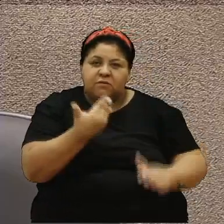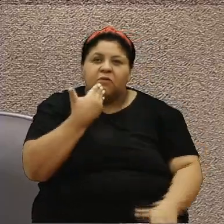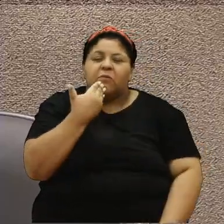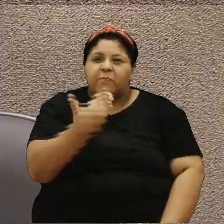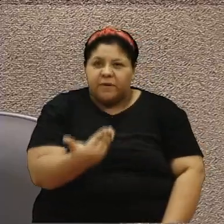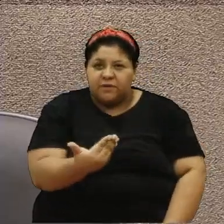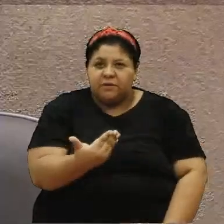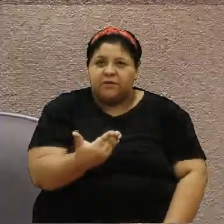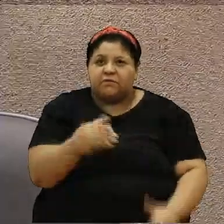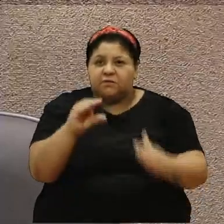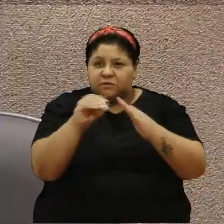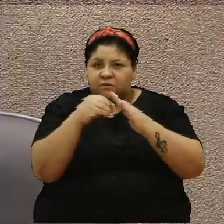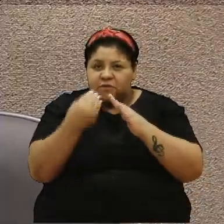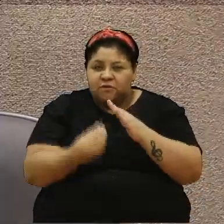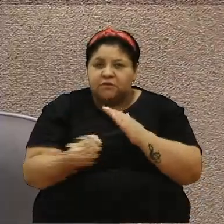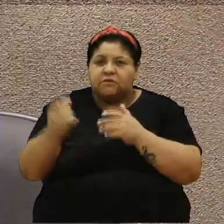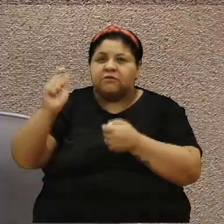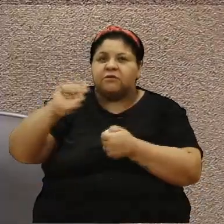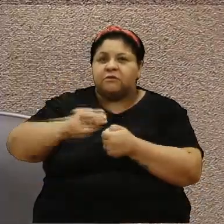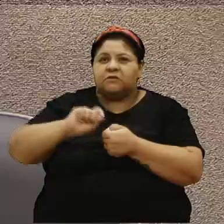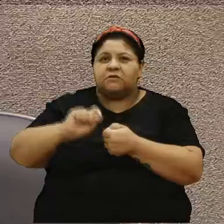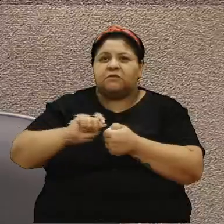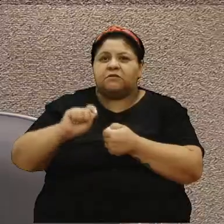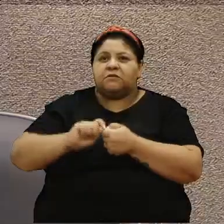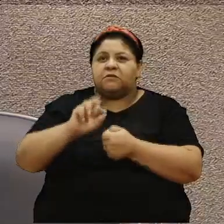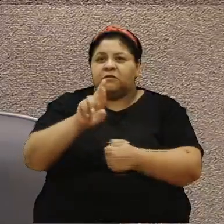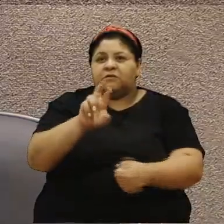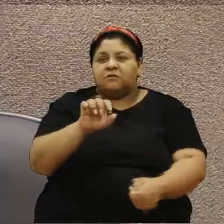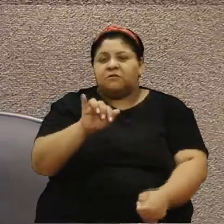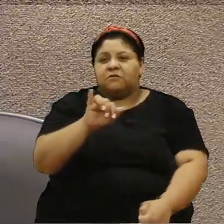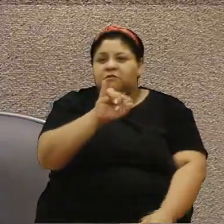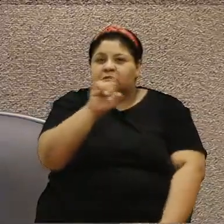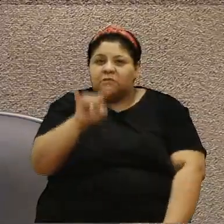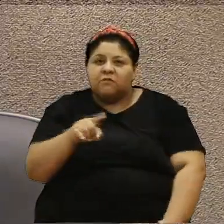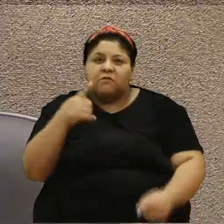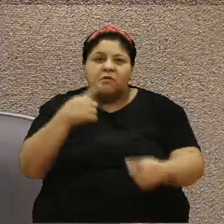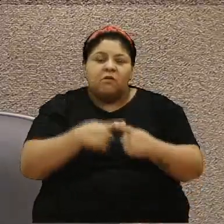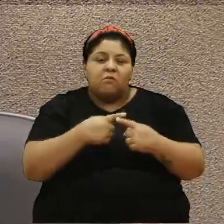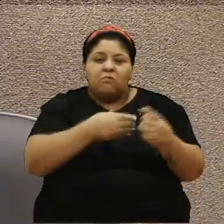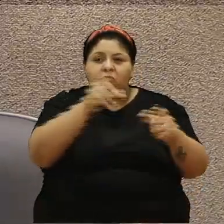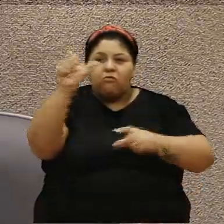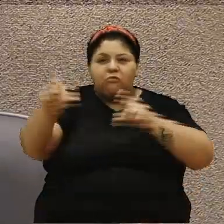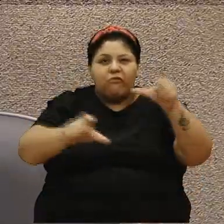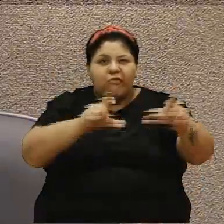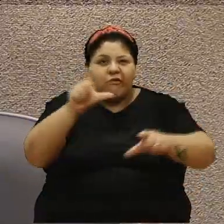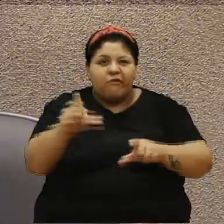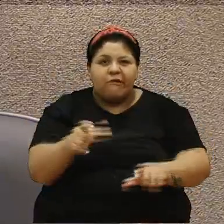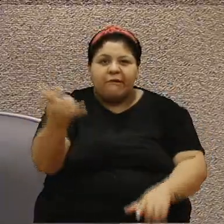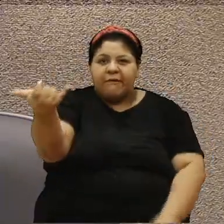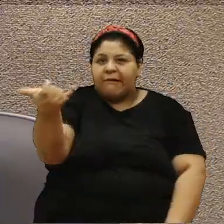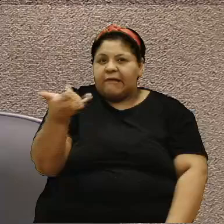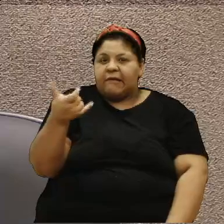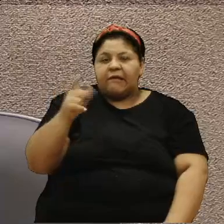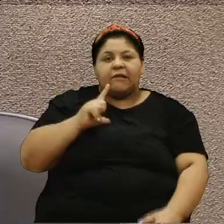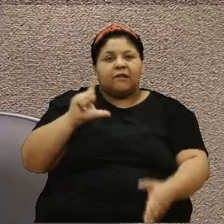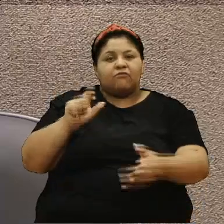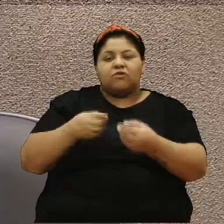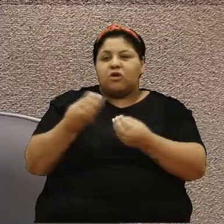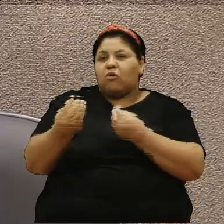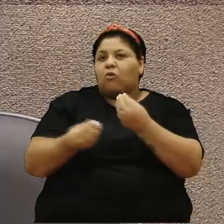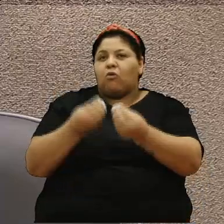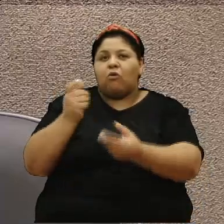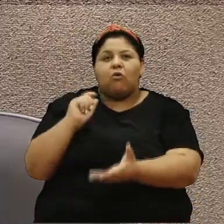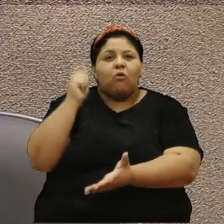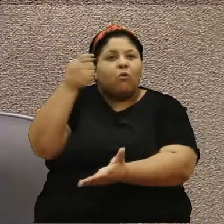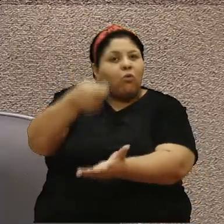pedindo para que o SAMAI fizesse esse refis, porque muitas pessoas diziam para mim, não tenho condições